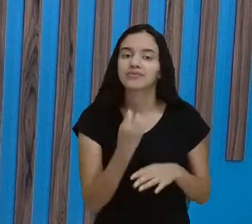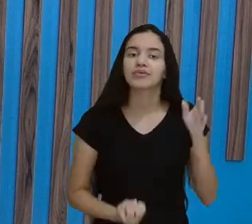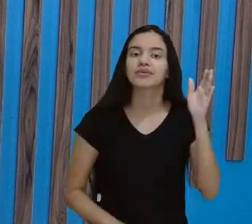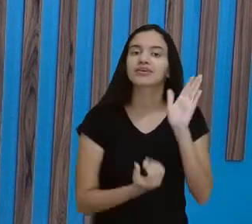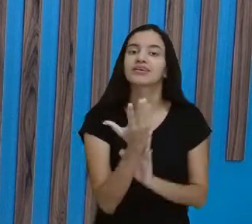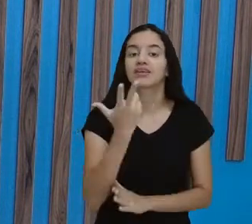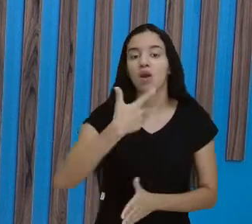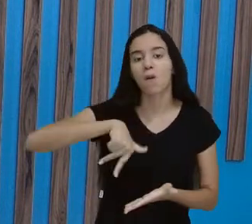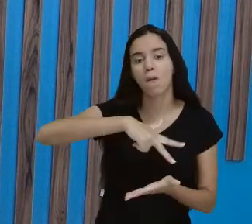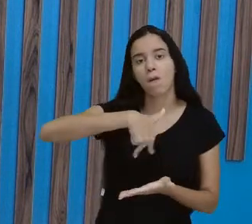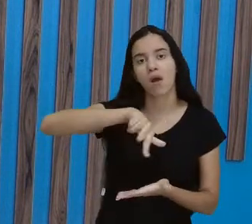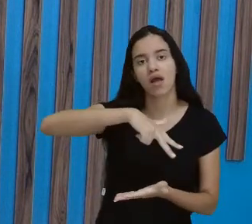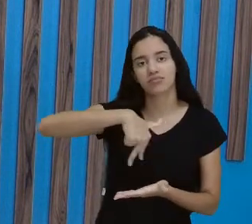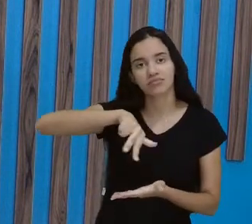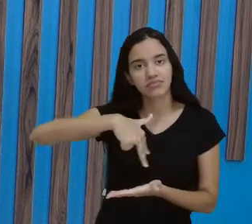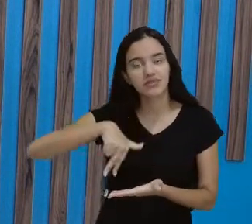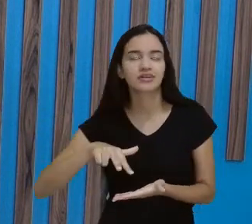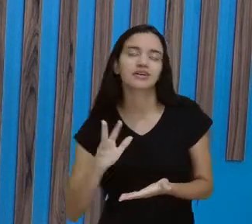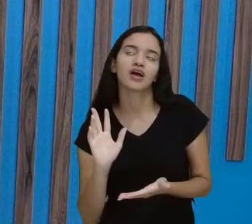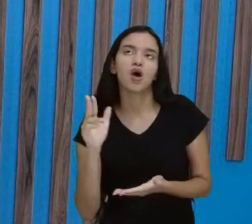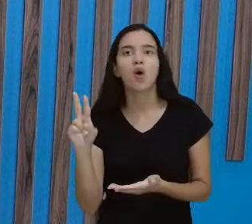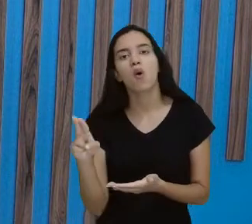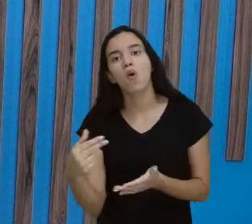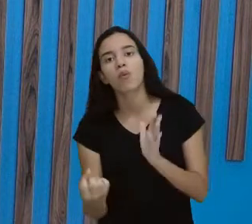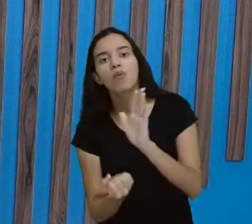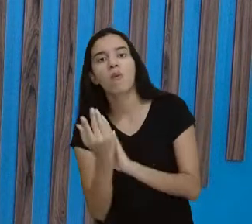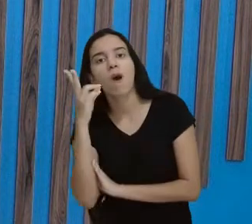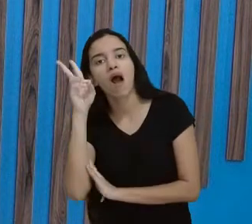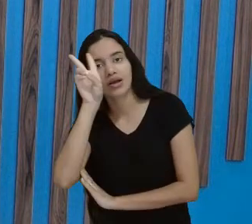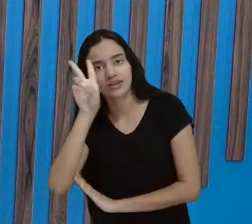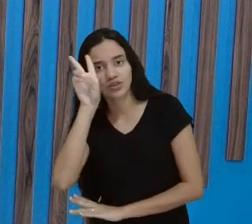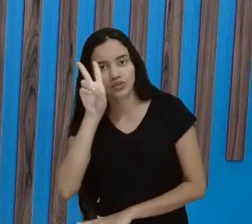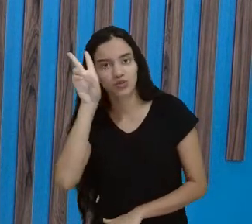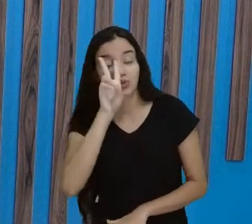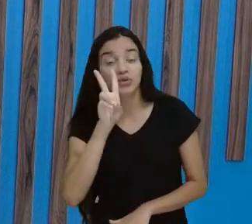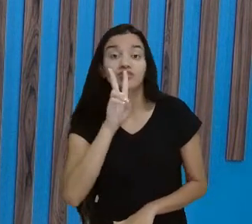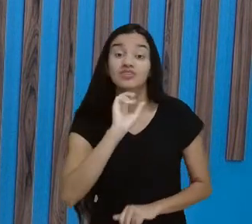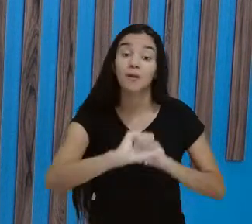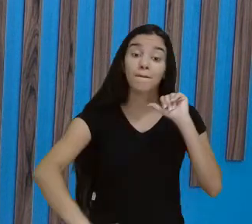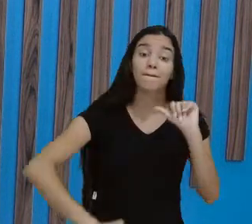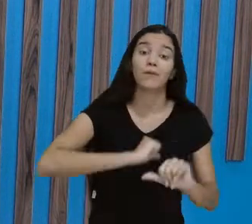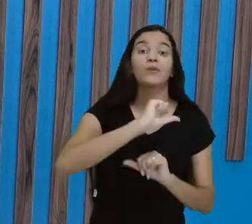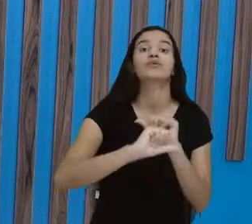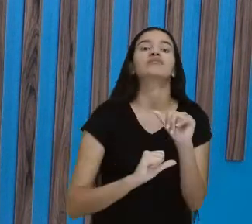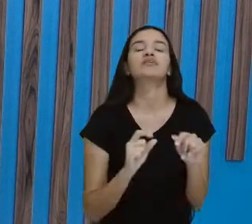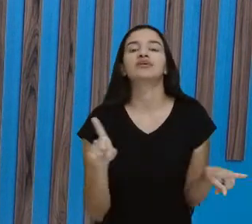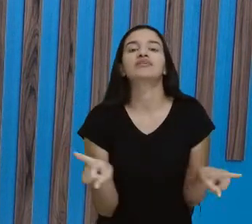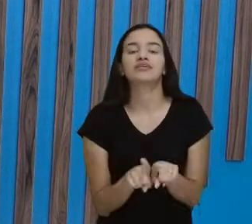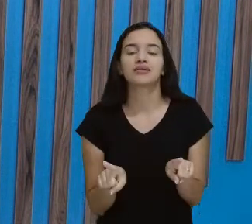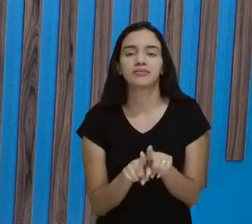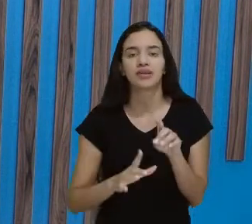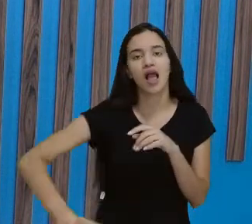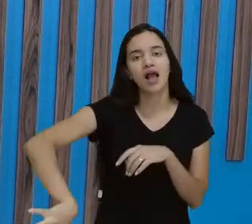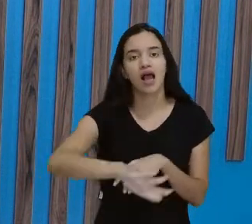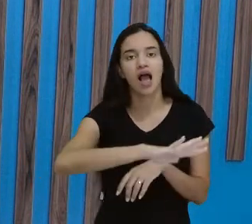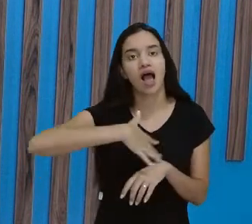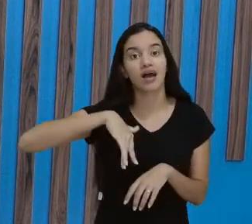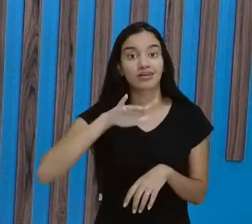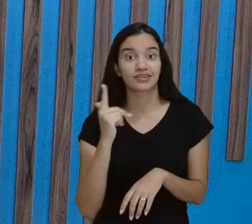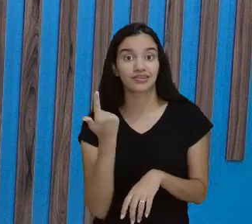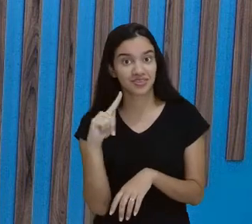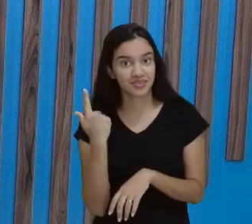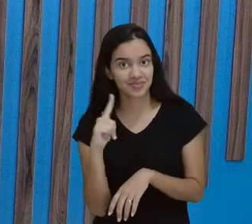uma dança, quando cria-se uma história, enfim, você está modificando também o seu espaço